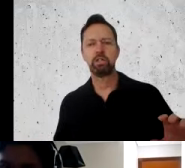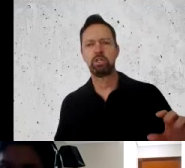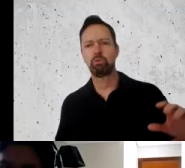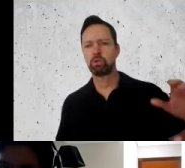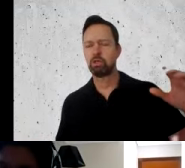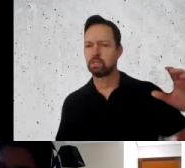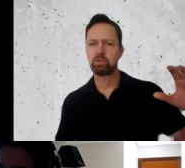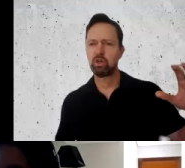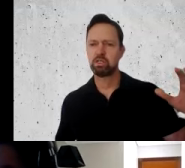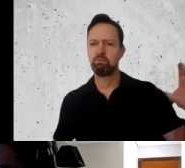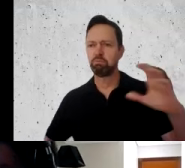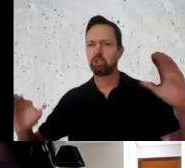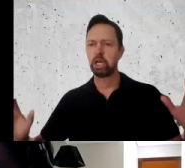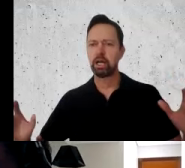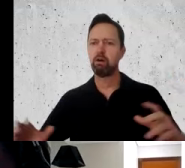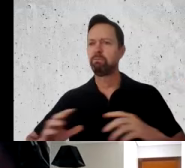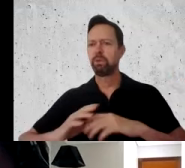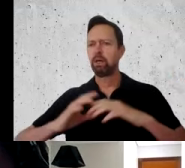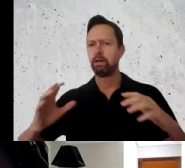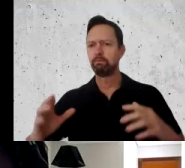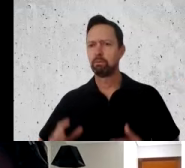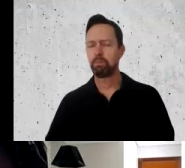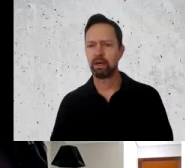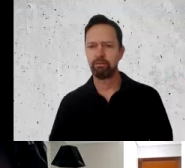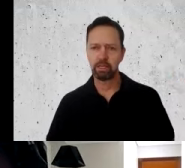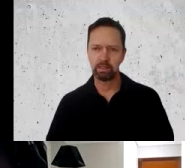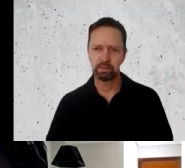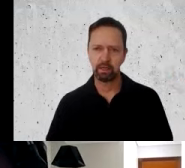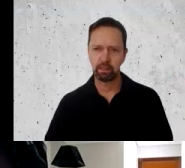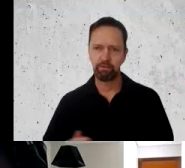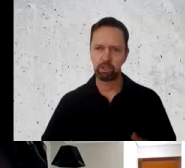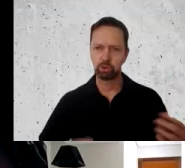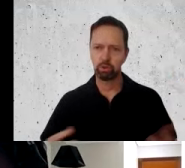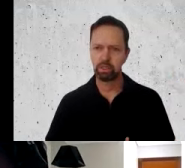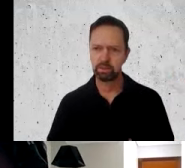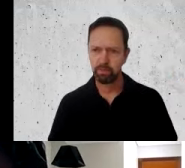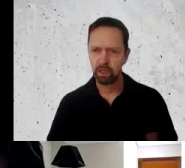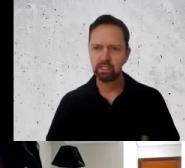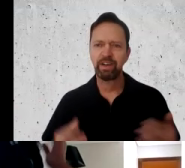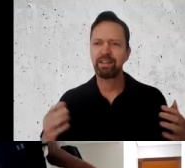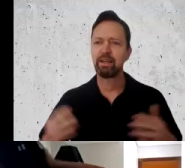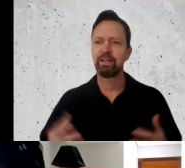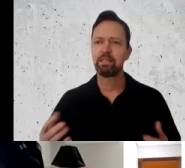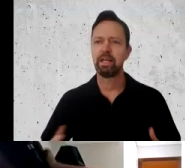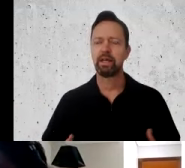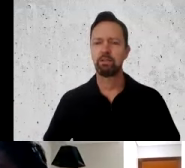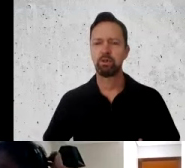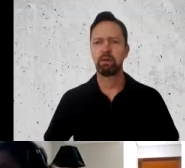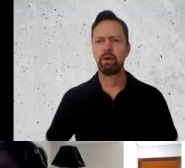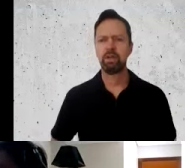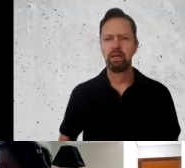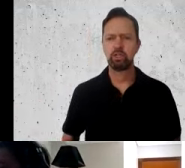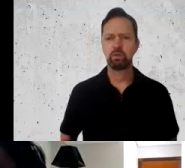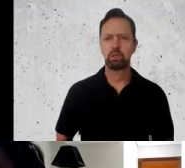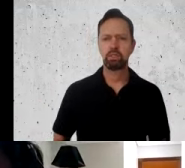primeira aula de instituições vai ser só assim geral. Vamos pegar várias definições. A gente não vai entrar em grandes detalhes,